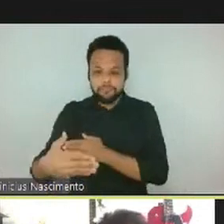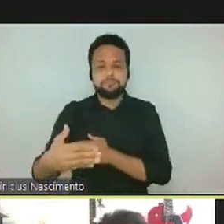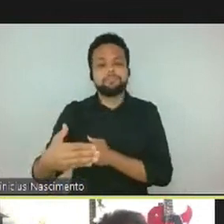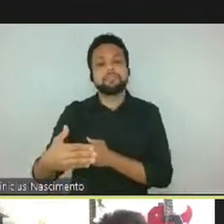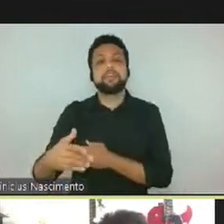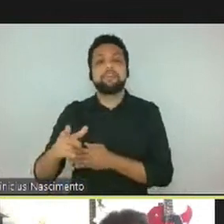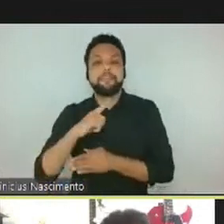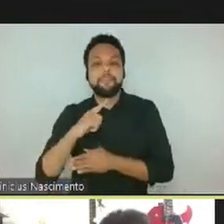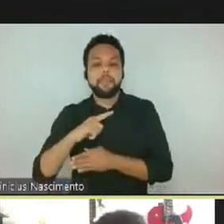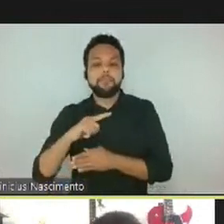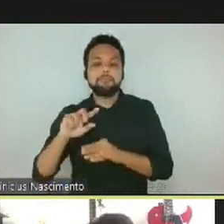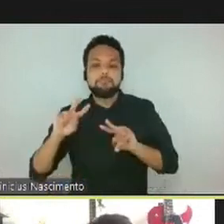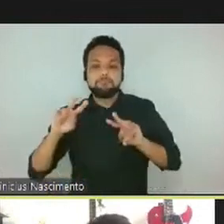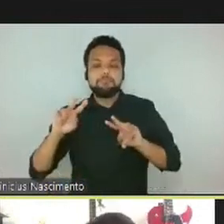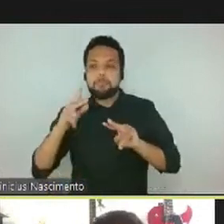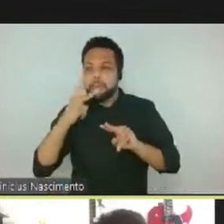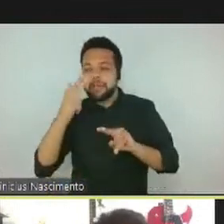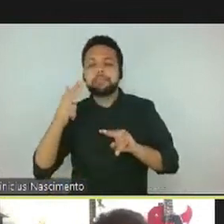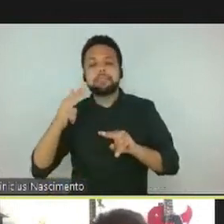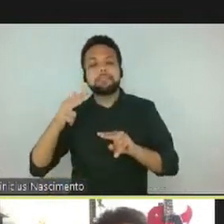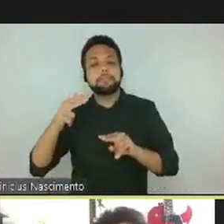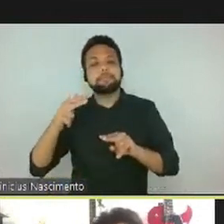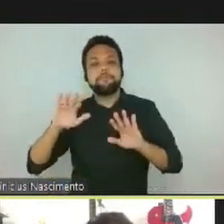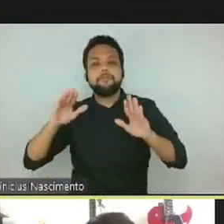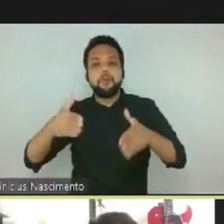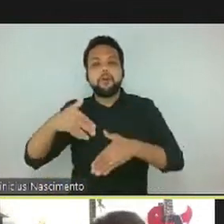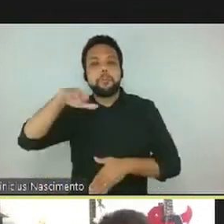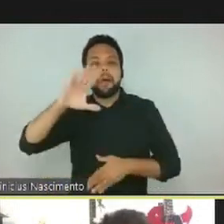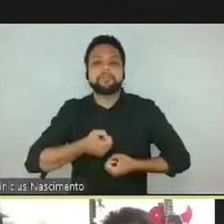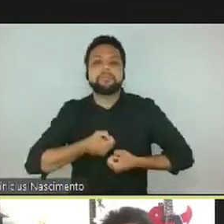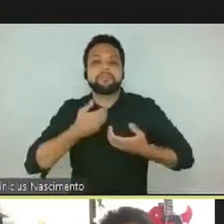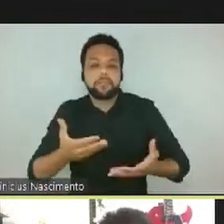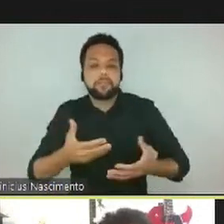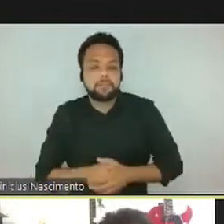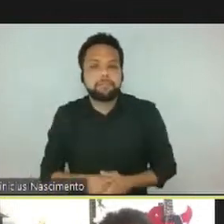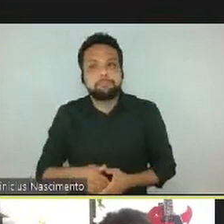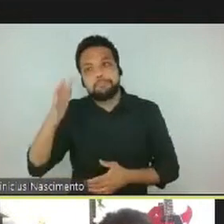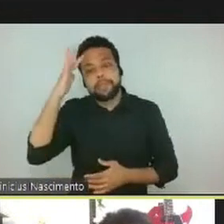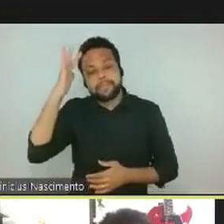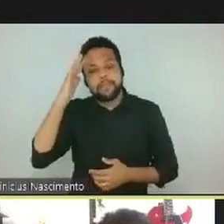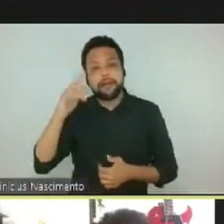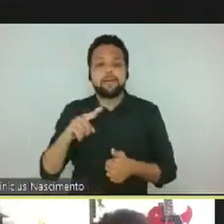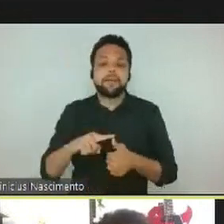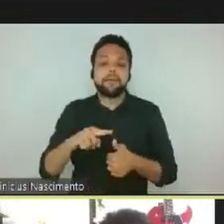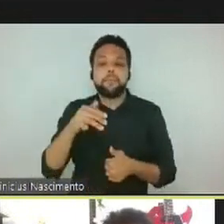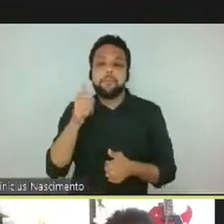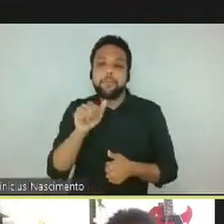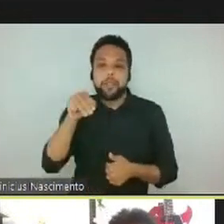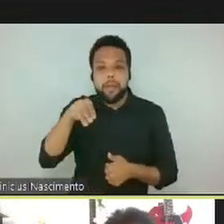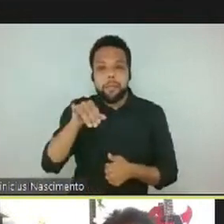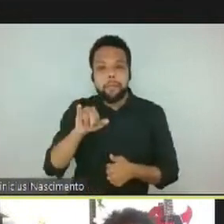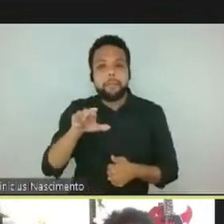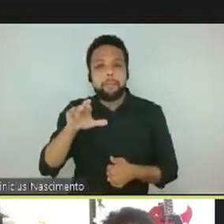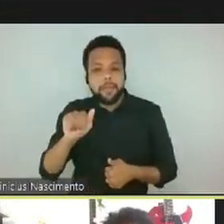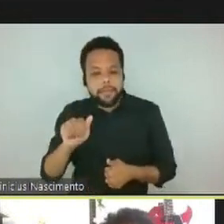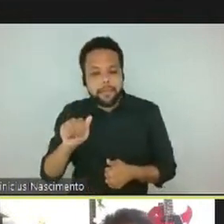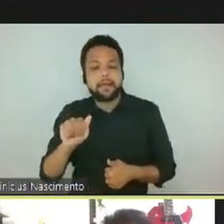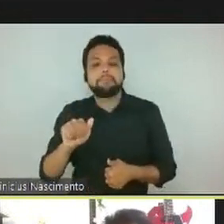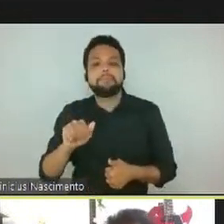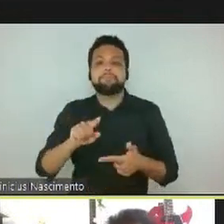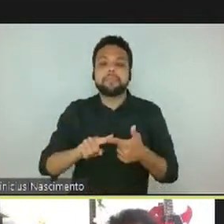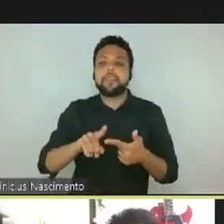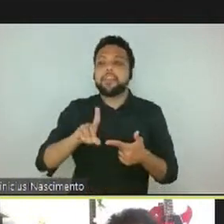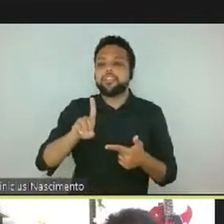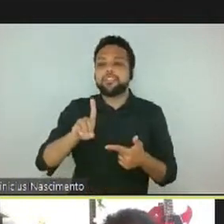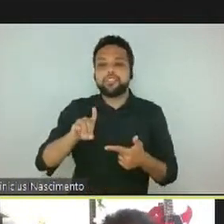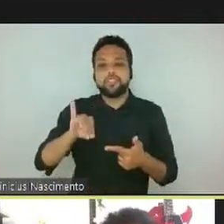já foi citada aqui nesse simpósio, na Edith Derdick, que vai pensar a linha, todas essas pessoas vão mostrar que, claro, que o desenho não